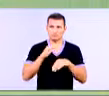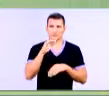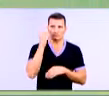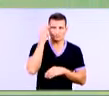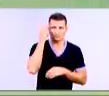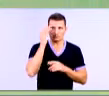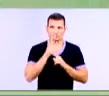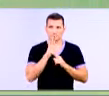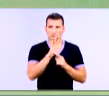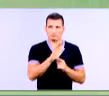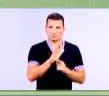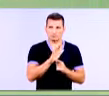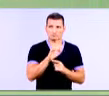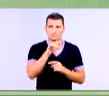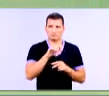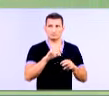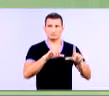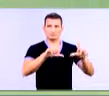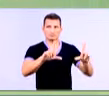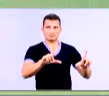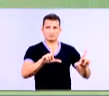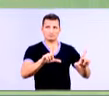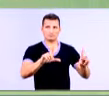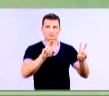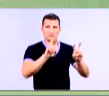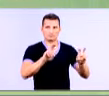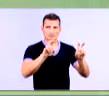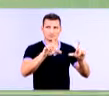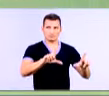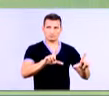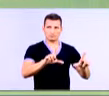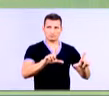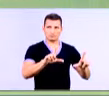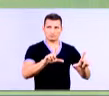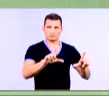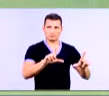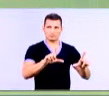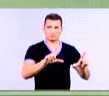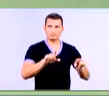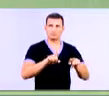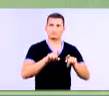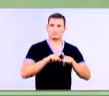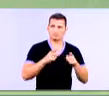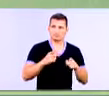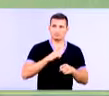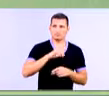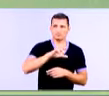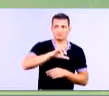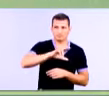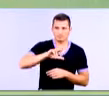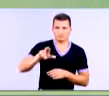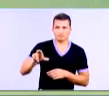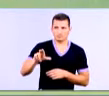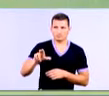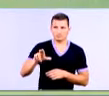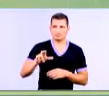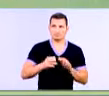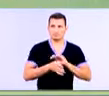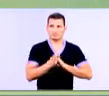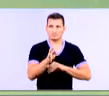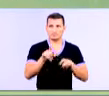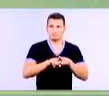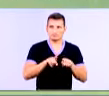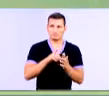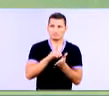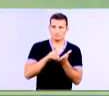de um processamento é o monitor do computador. Mas existem diversas outras maneiras, outros dispositivos de saída, tais como o